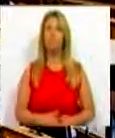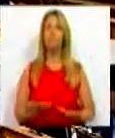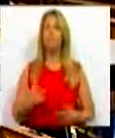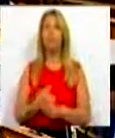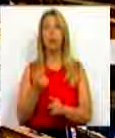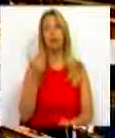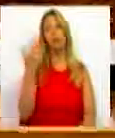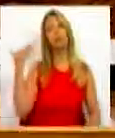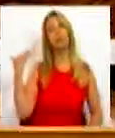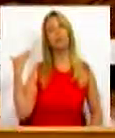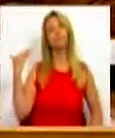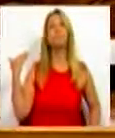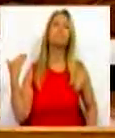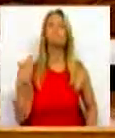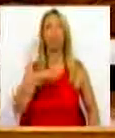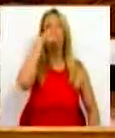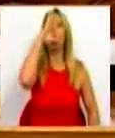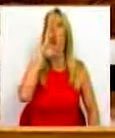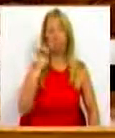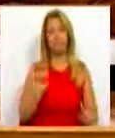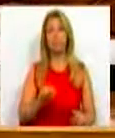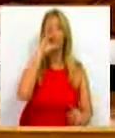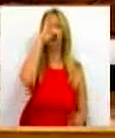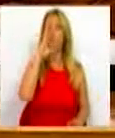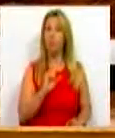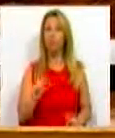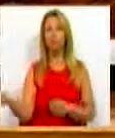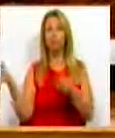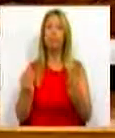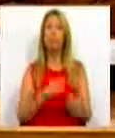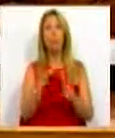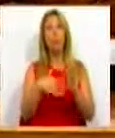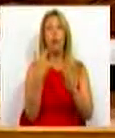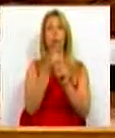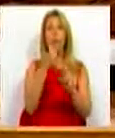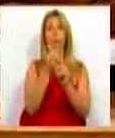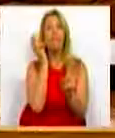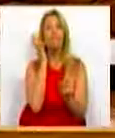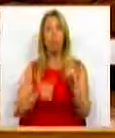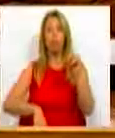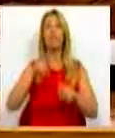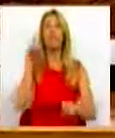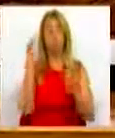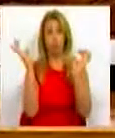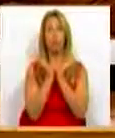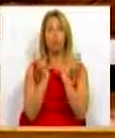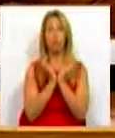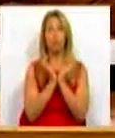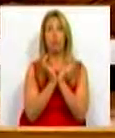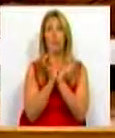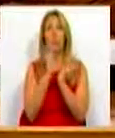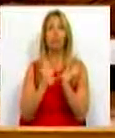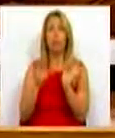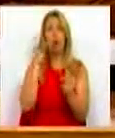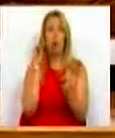Ainda recentemente, o Governo, este Governo, apresentou um plano de combate à fraude e evasão na segurança social, com instrumentos